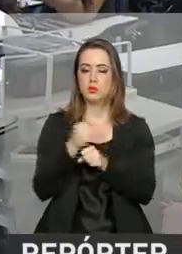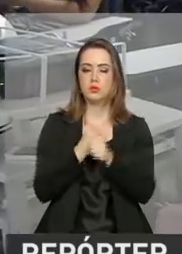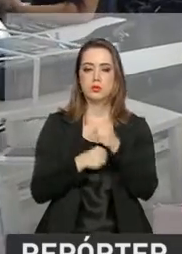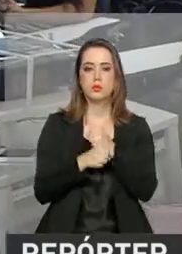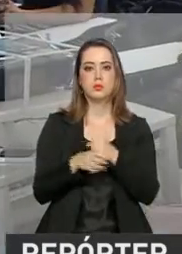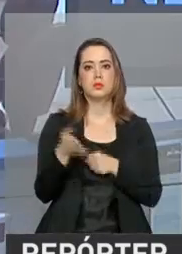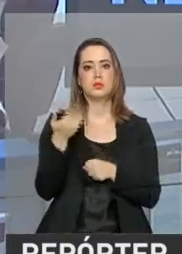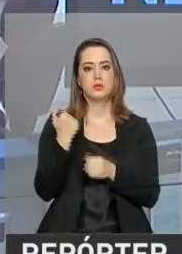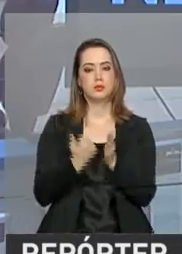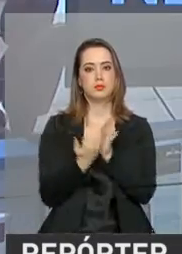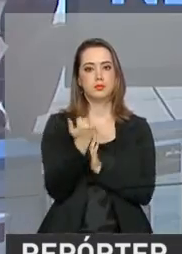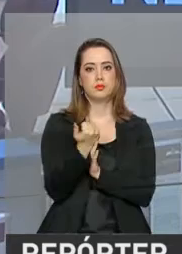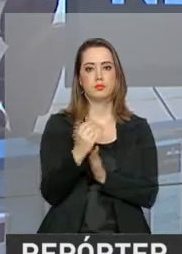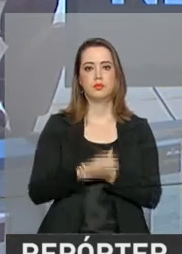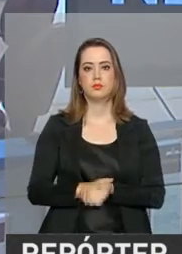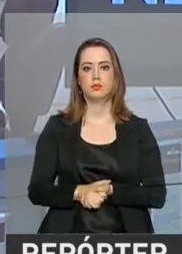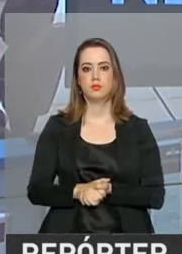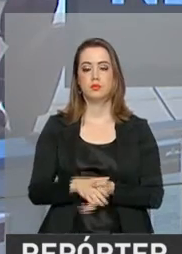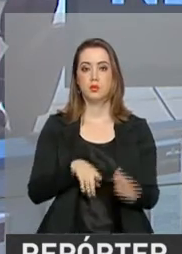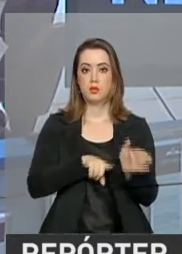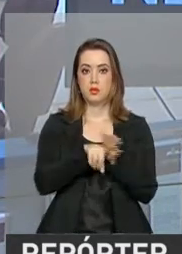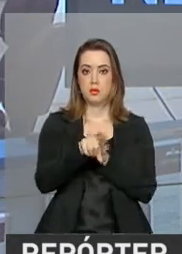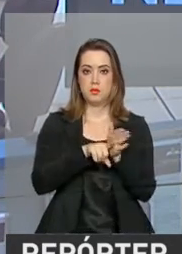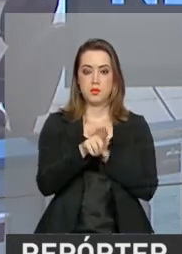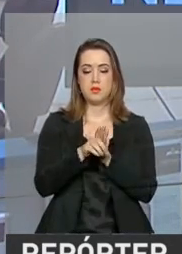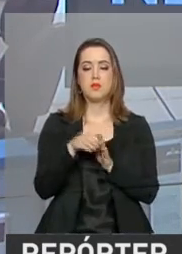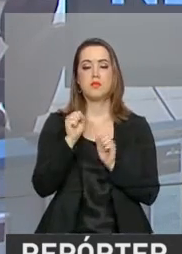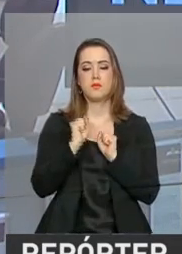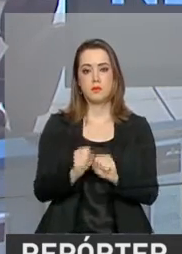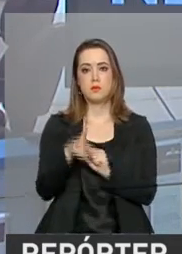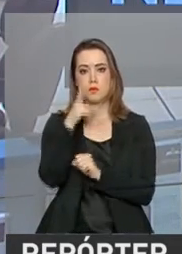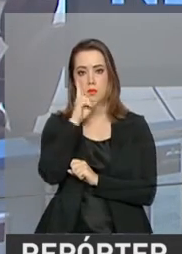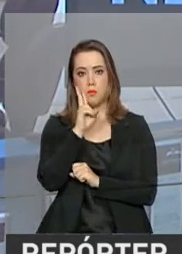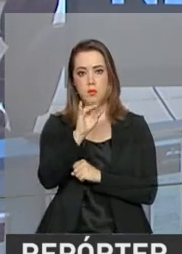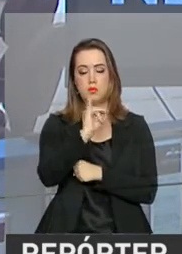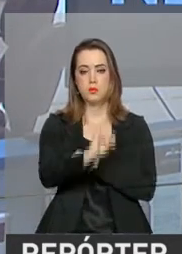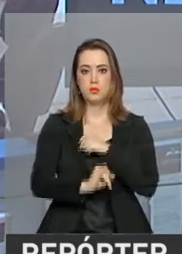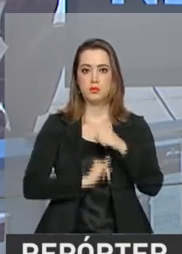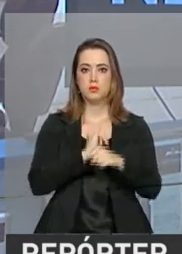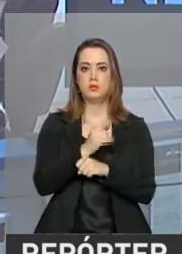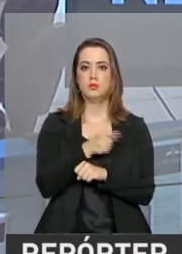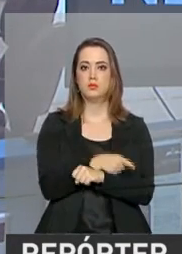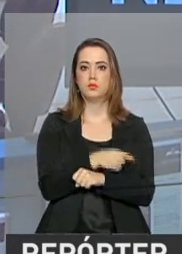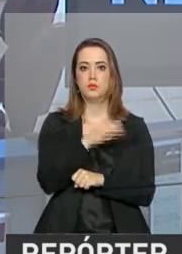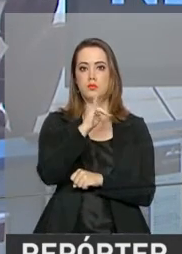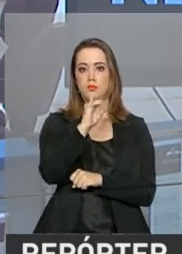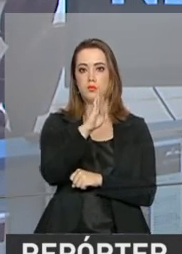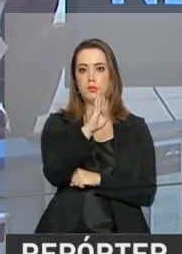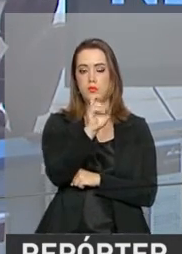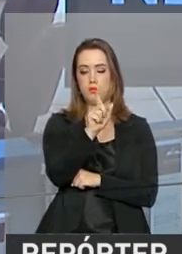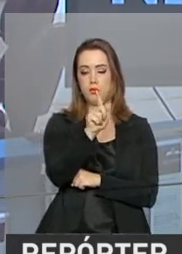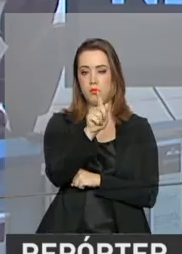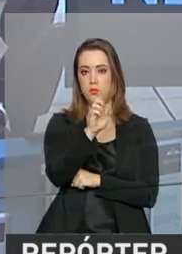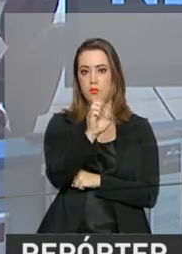2012 a pesquisa completa você pode acessar no site do ibge é que aparece na tela